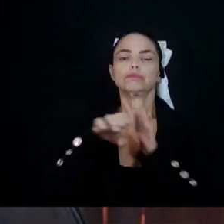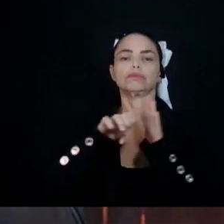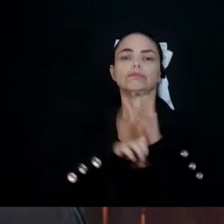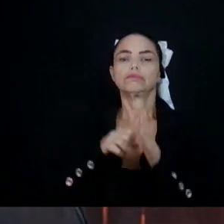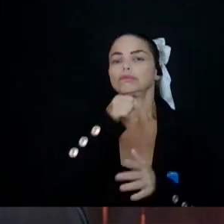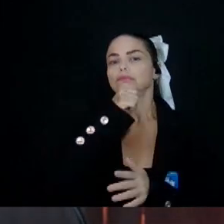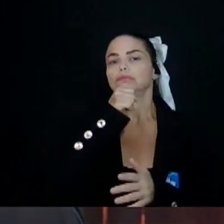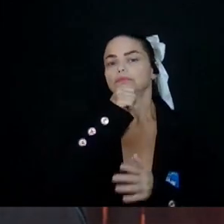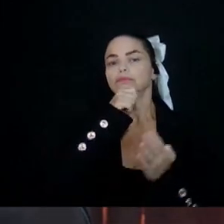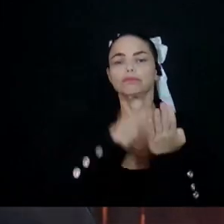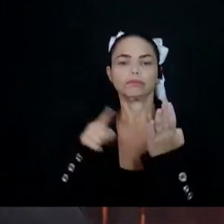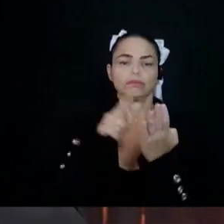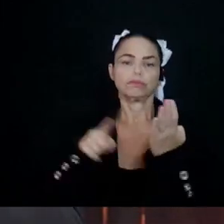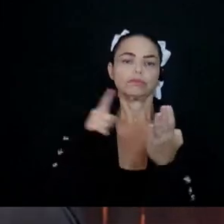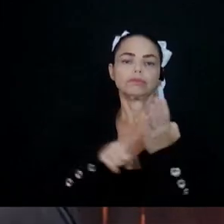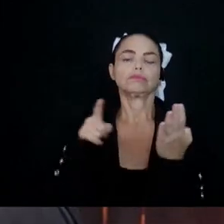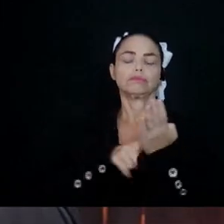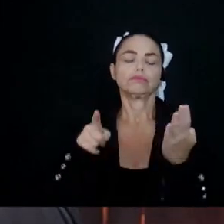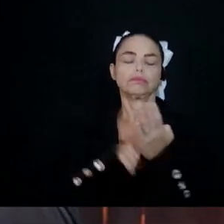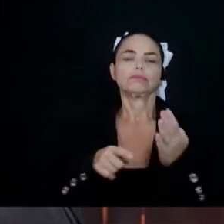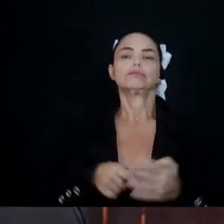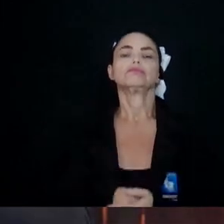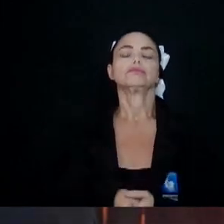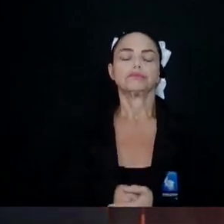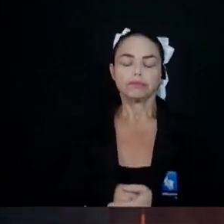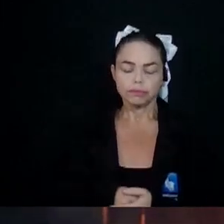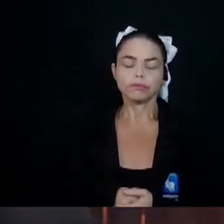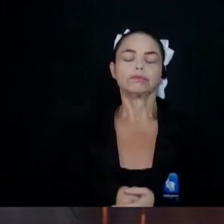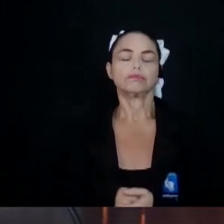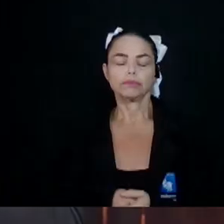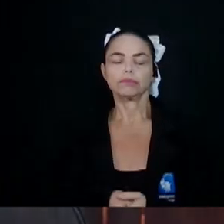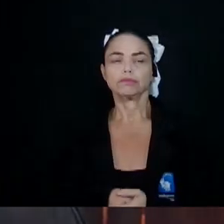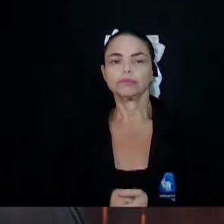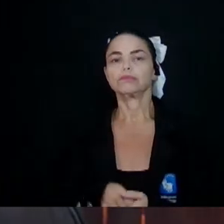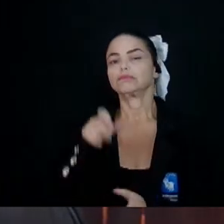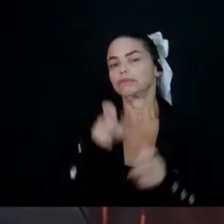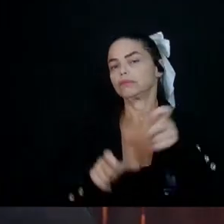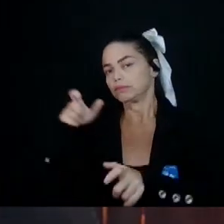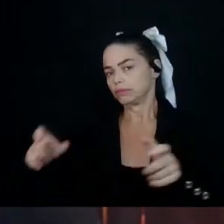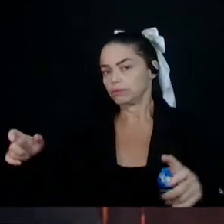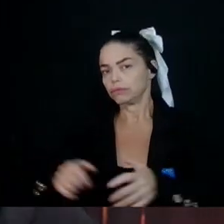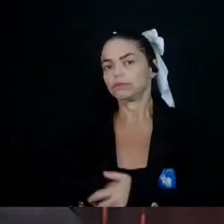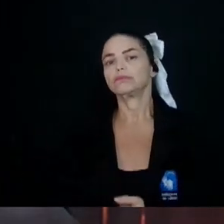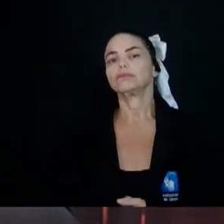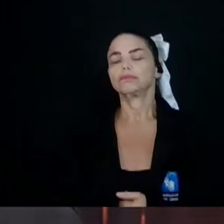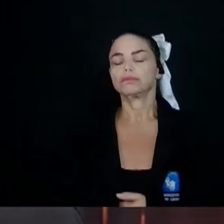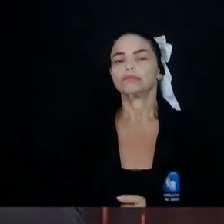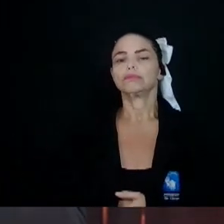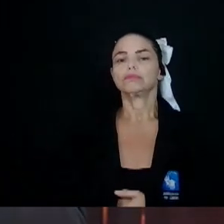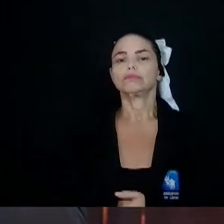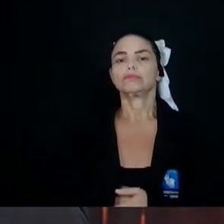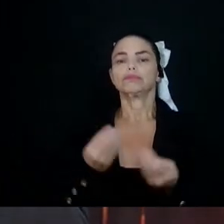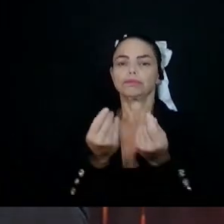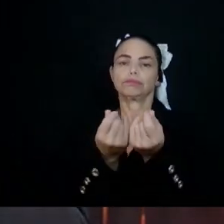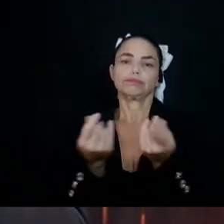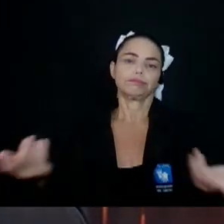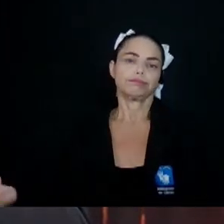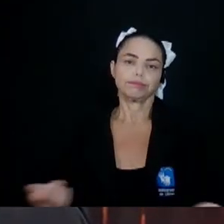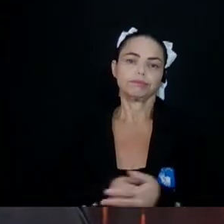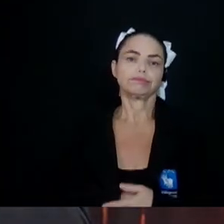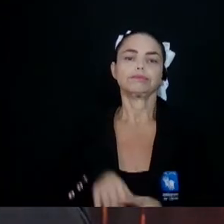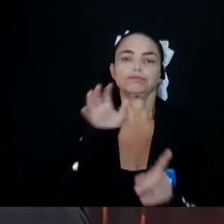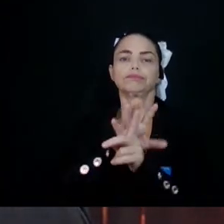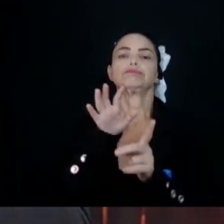Digital, que também é são outras pessoas muito suscetíveis a ataques na